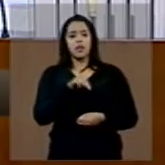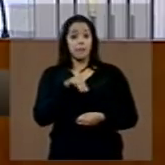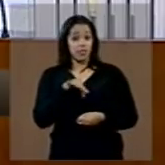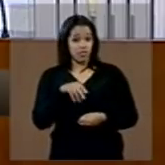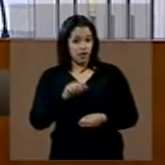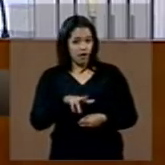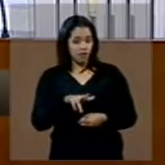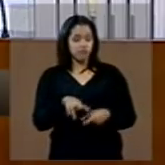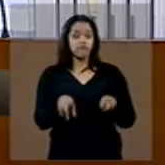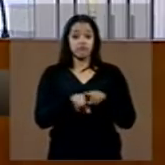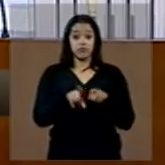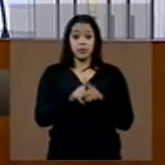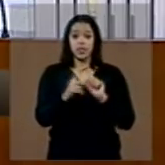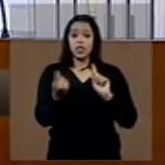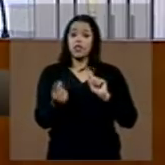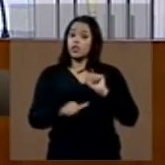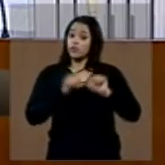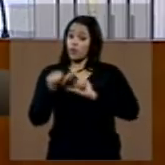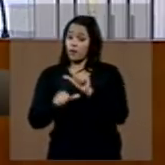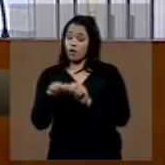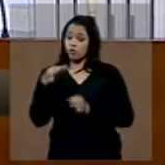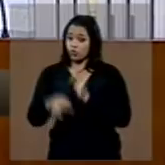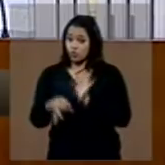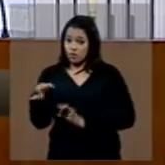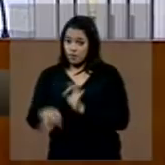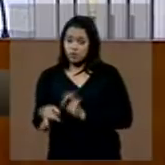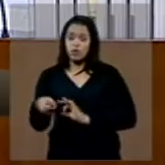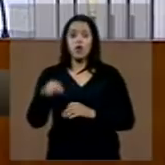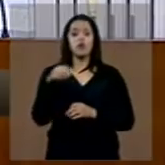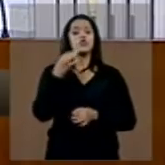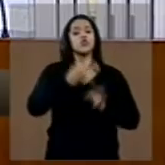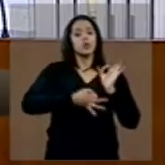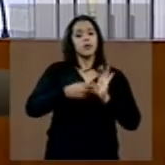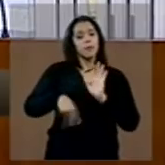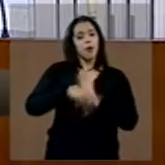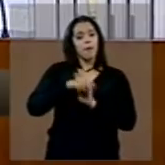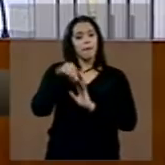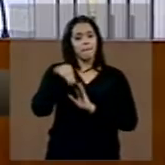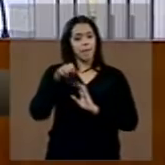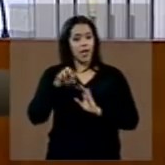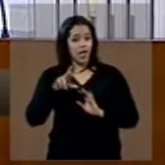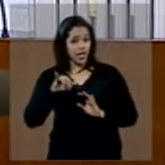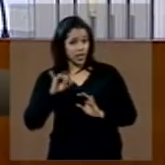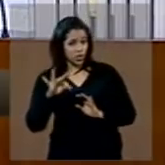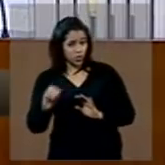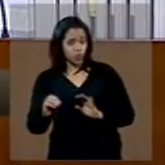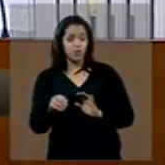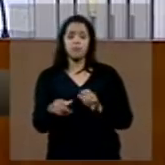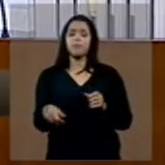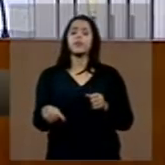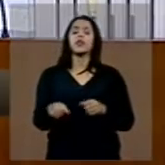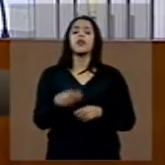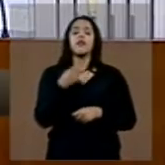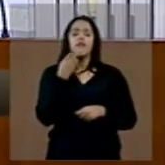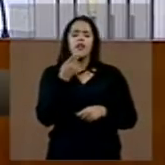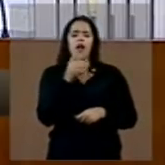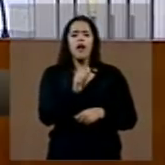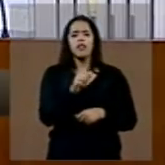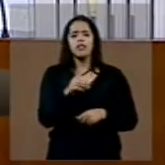logo convertido o julgamento em julgamento definitivo para julgar a DPF